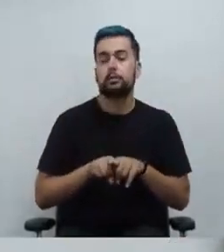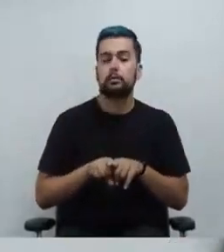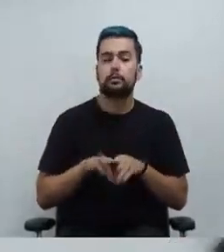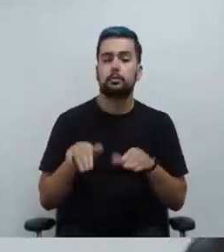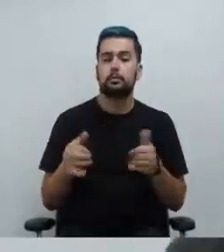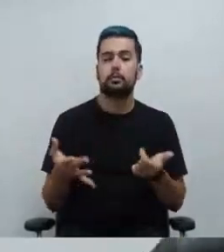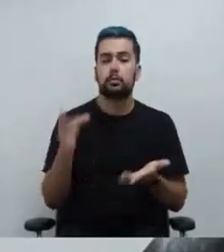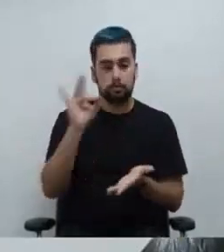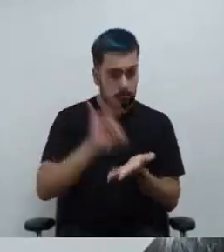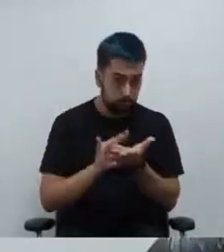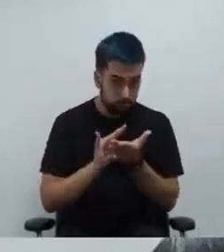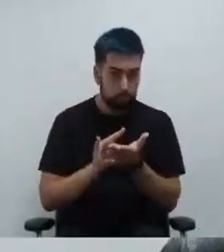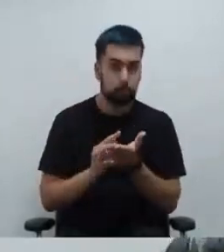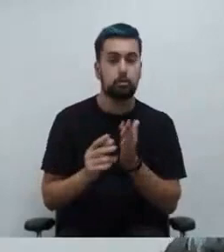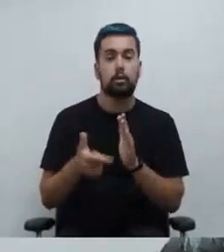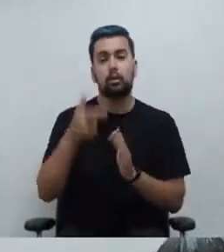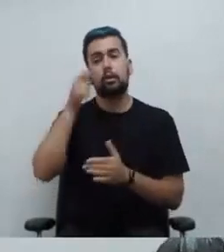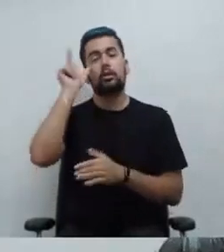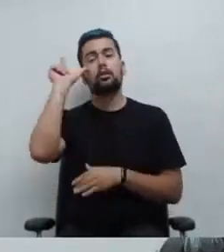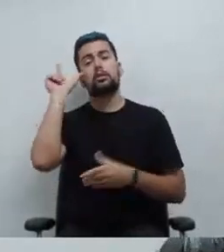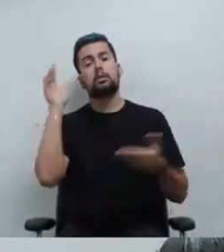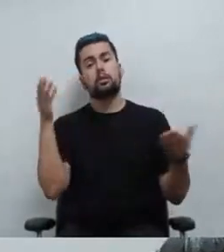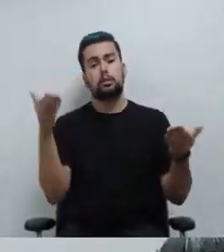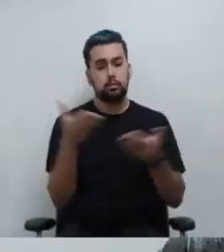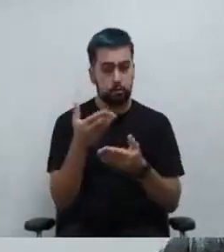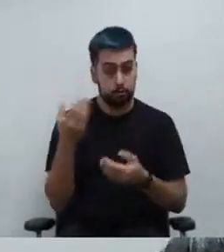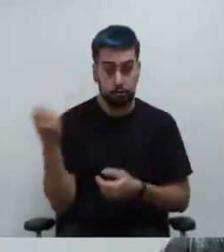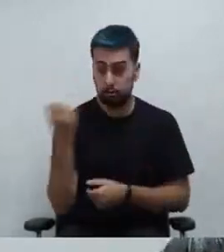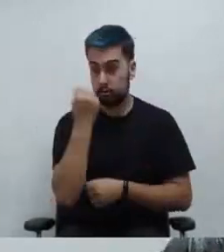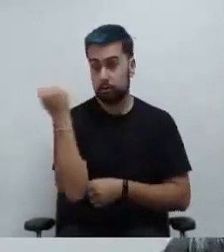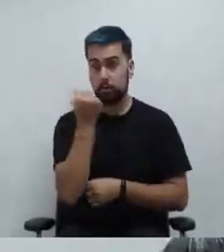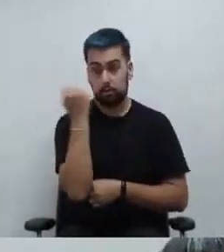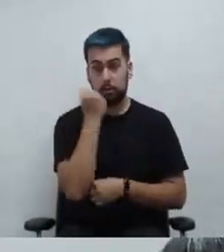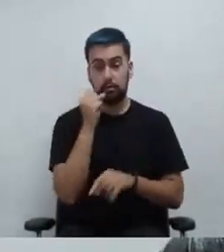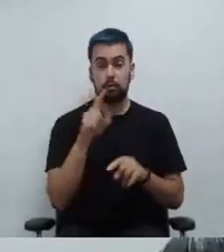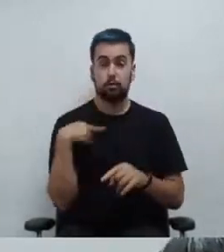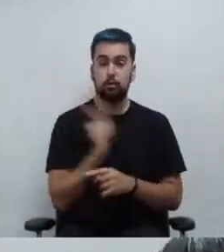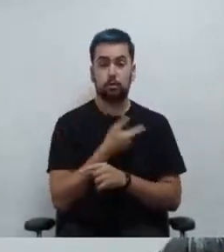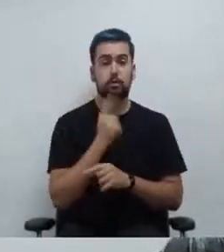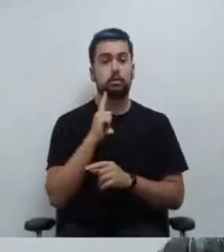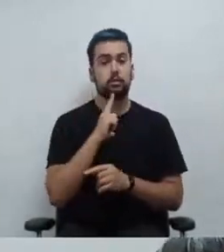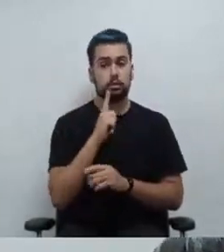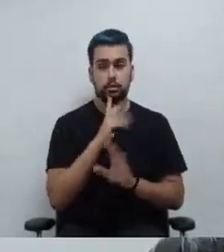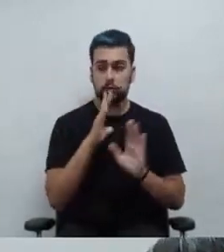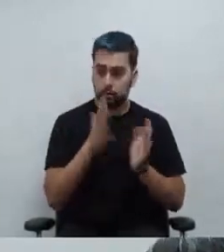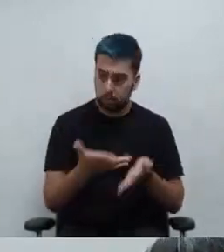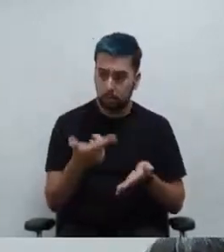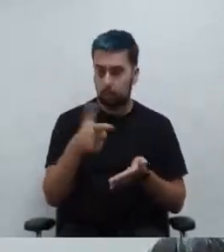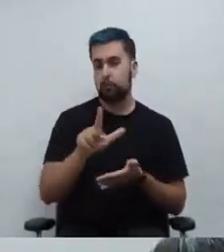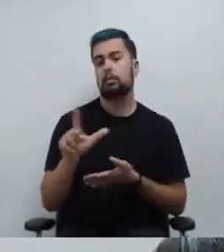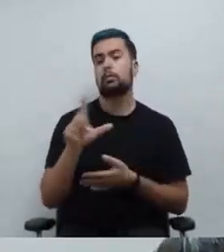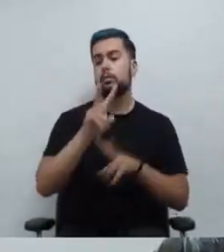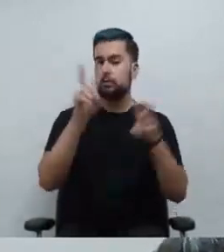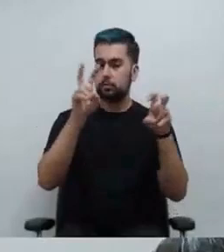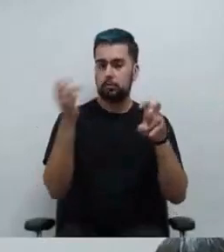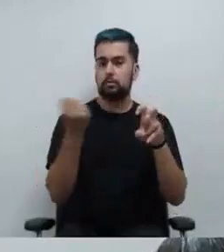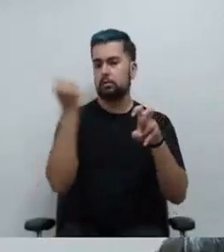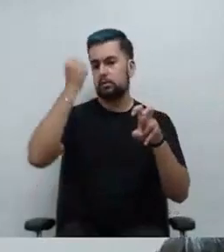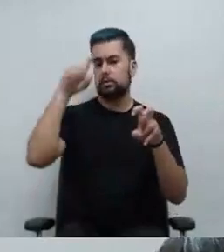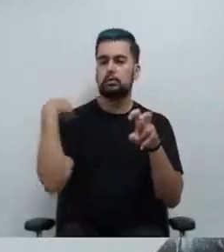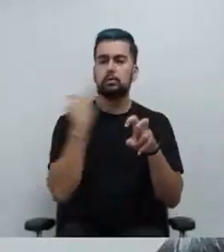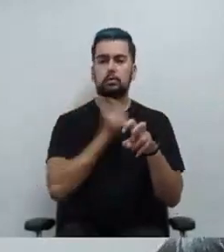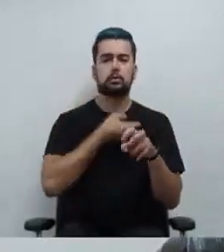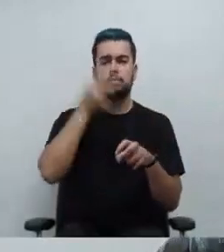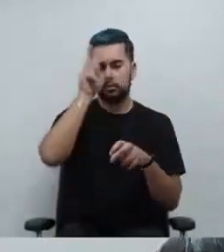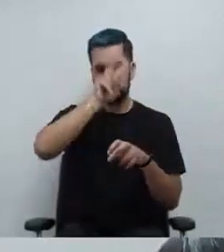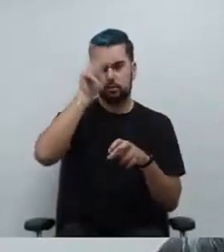Esses fatos de ontem e de hoje foram graves. Nós já tivemos outros fatos graves no decorrer da nossa história,